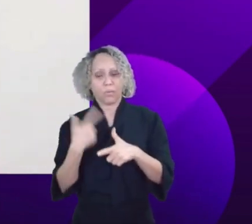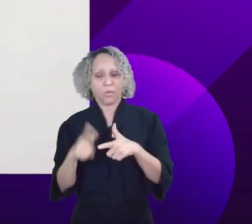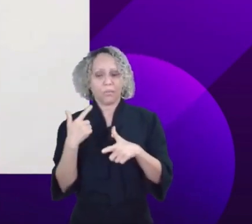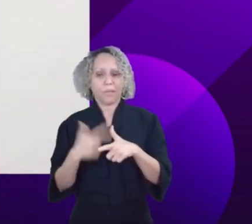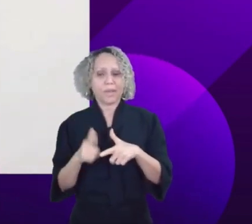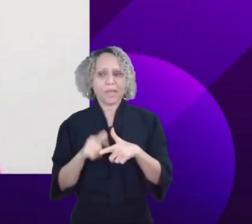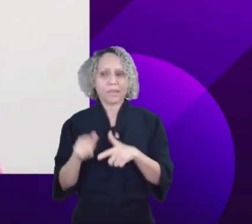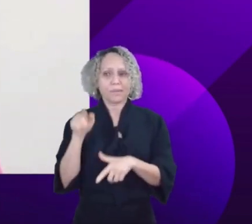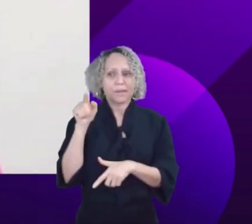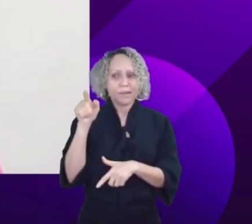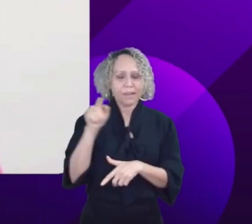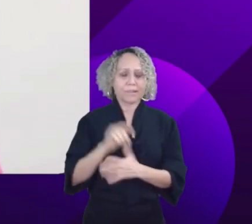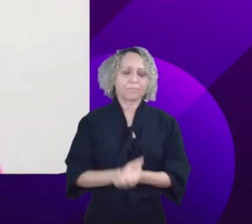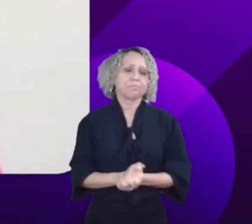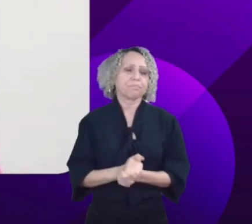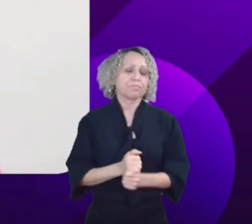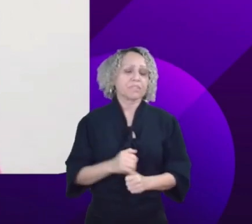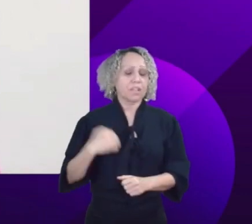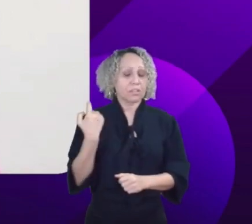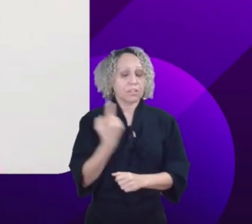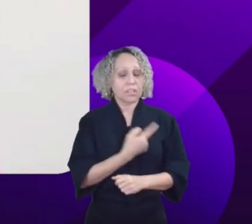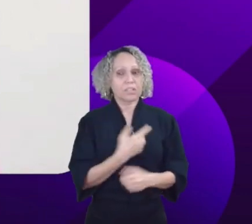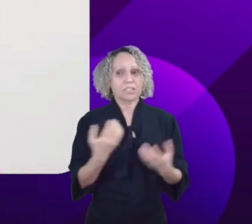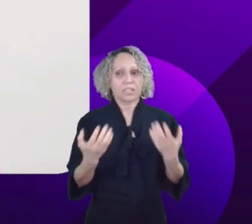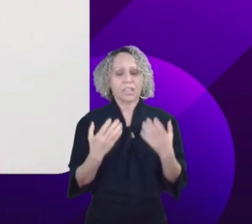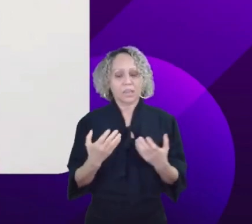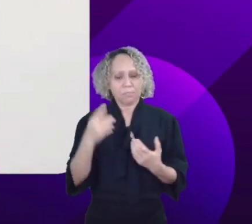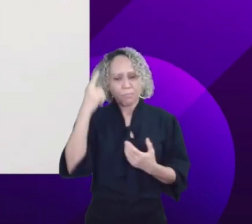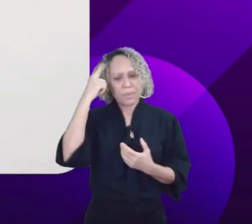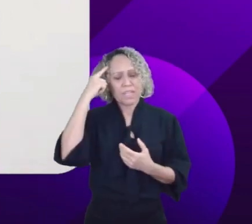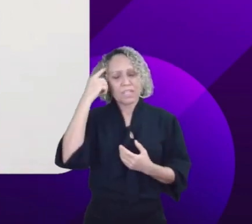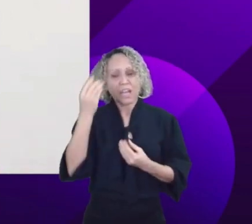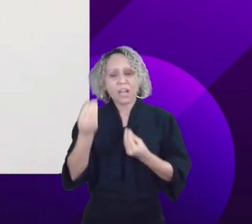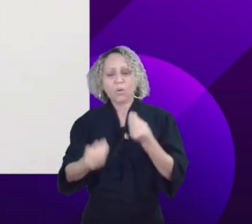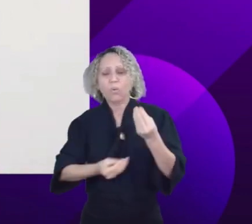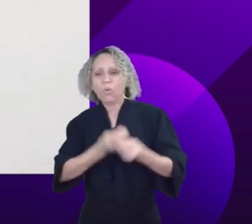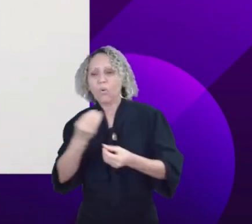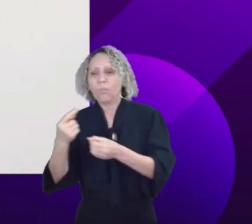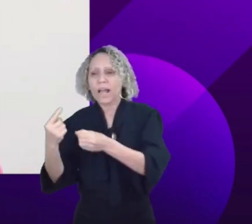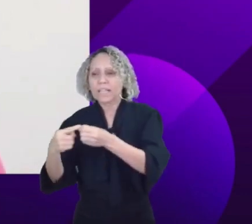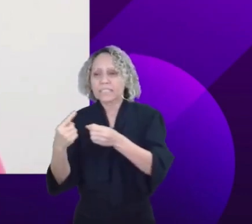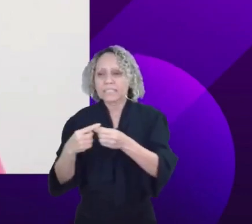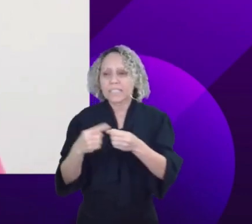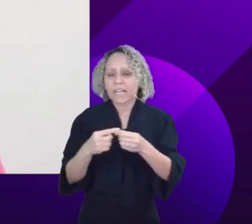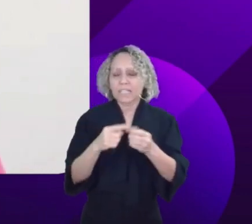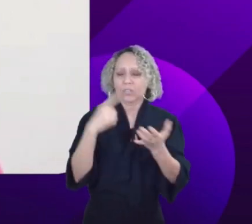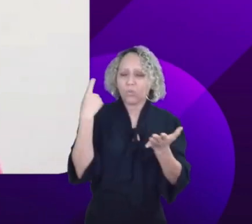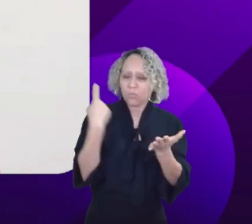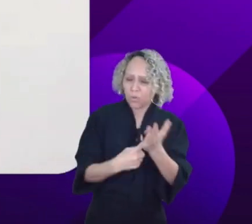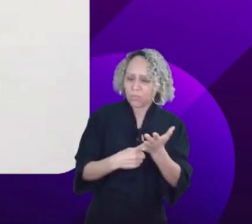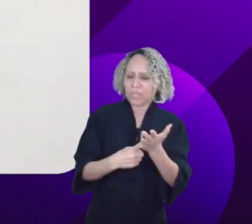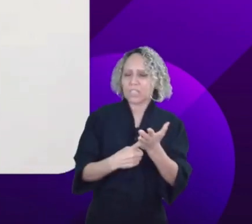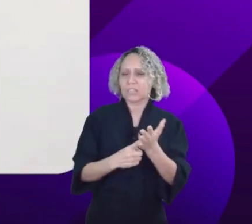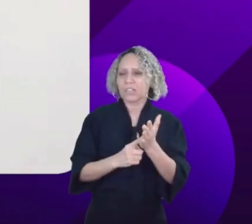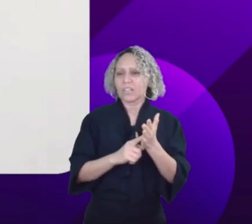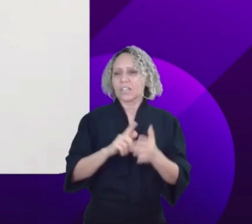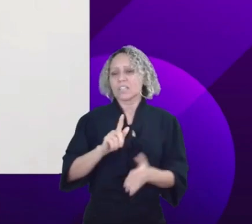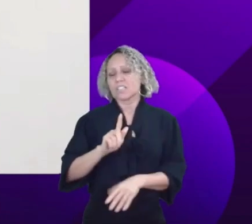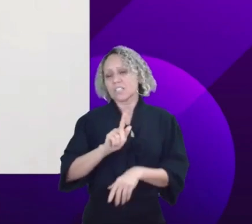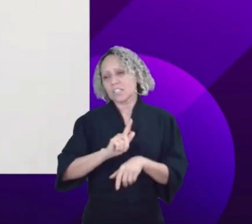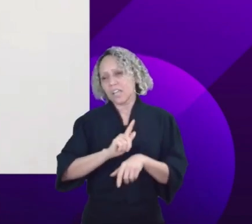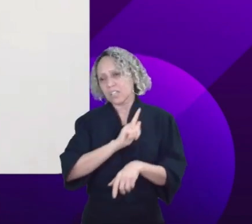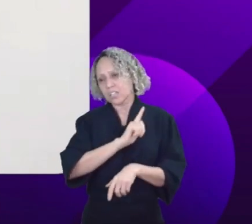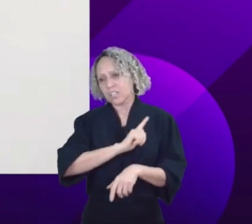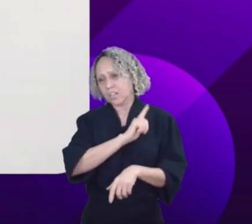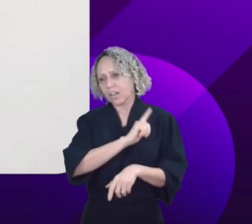pensar esse planejamento de cidade sempre com compromisso com uma gestão democrática e participativa. O Estatuto das Cidades, que foi